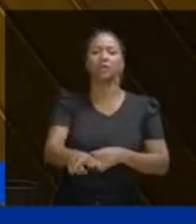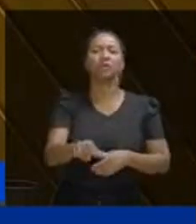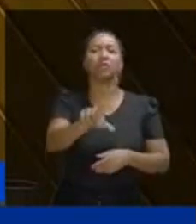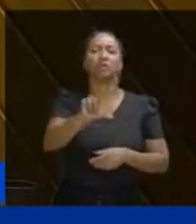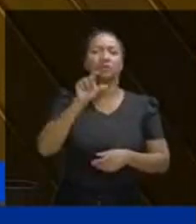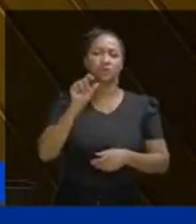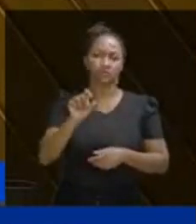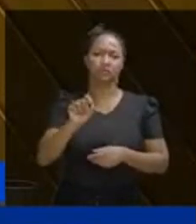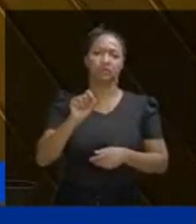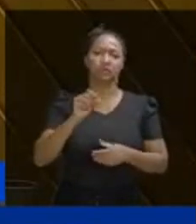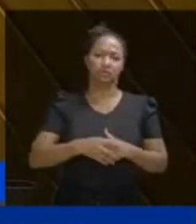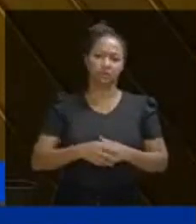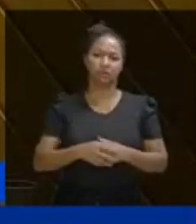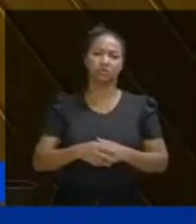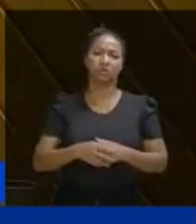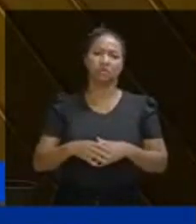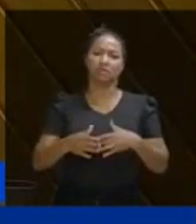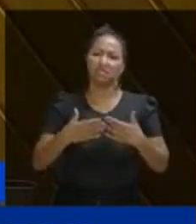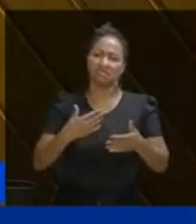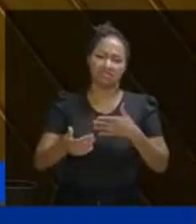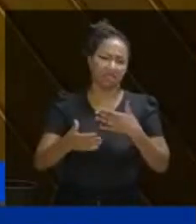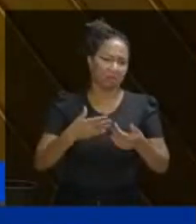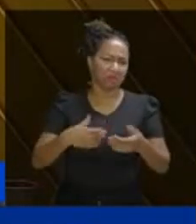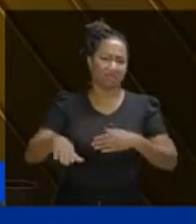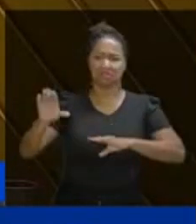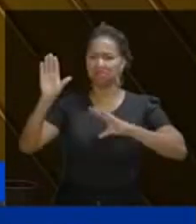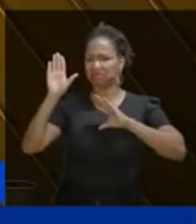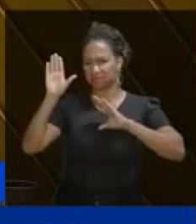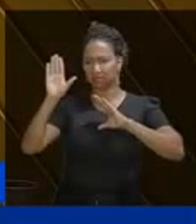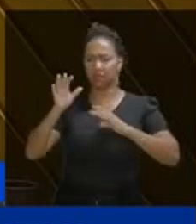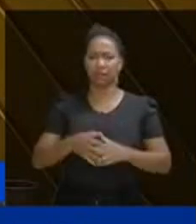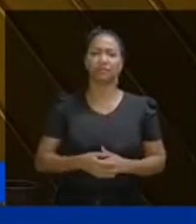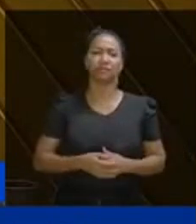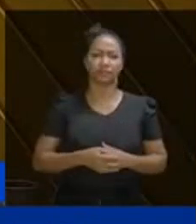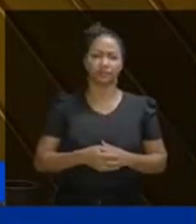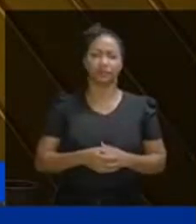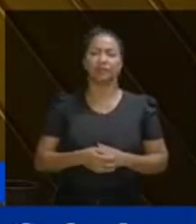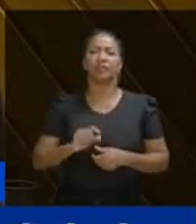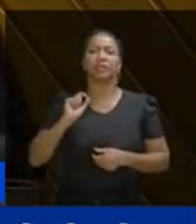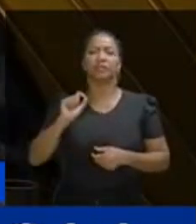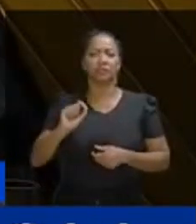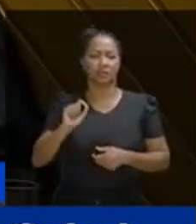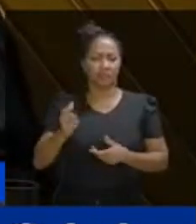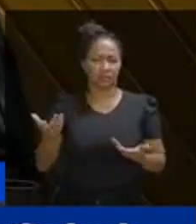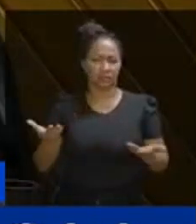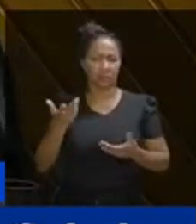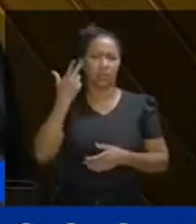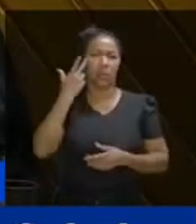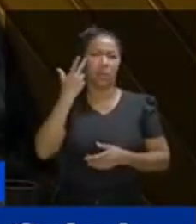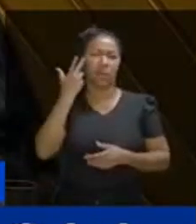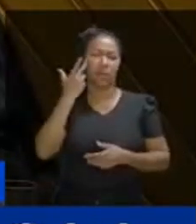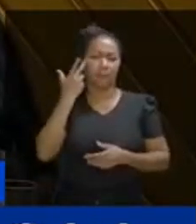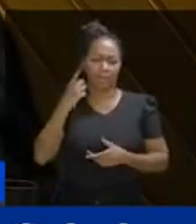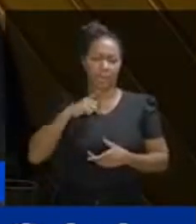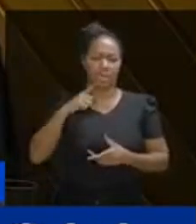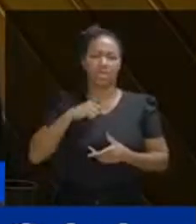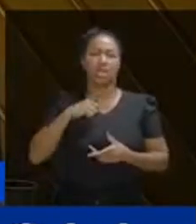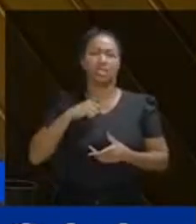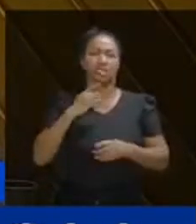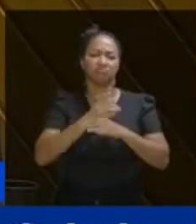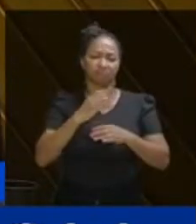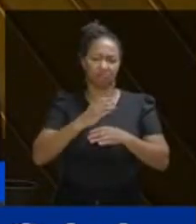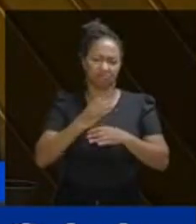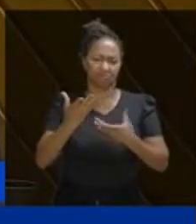escolha livre e independente do seu candidato, de outra. E o que se faz normalmente quando se tem conflitos de